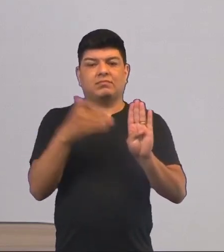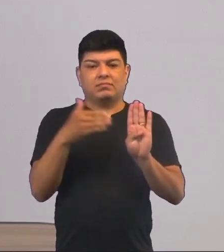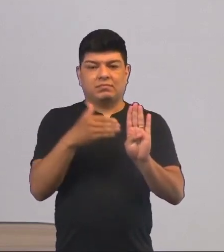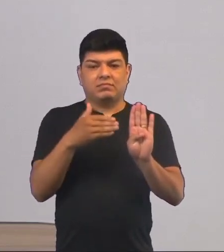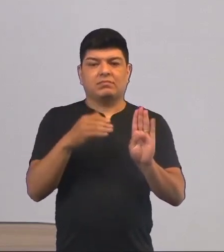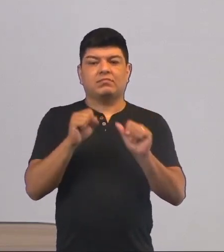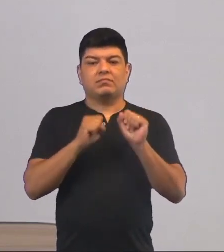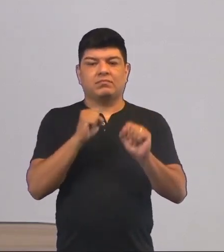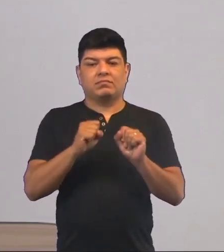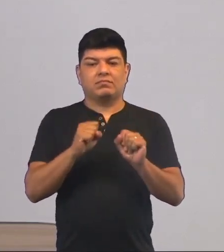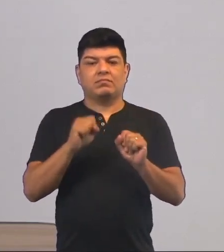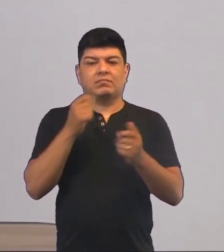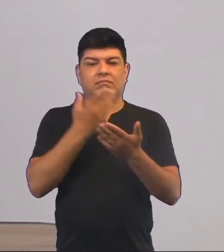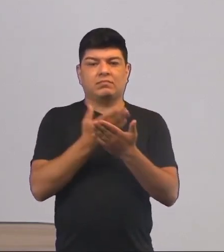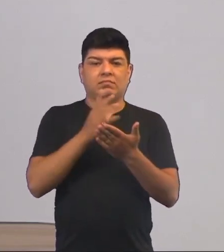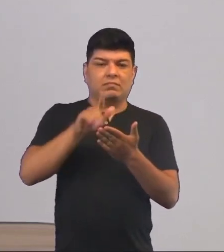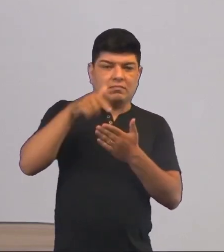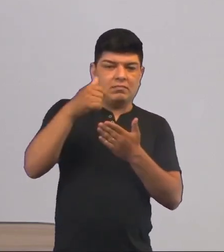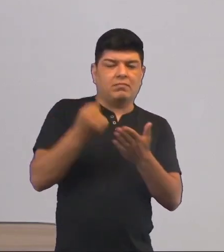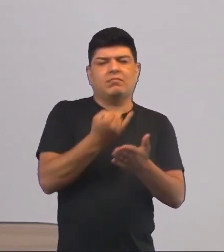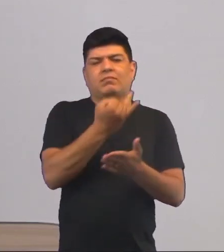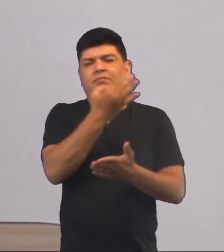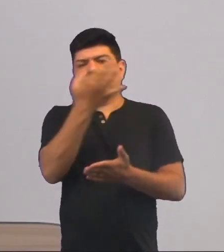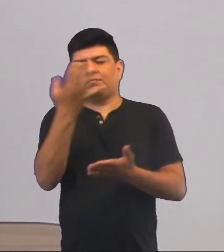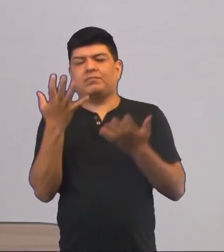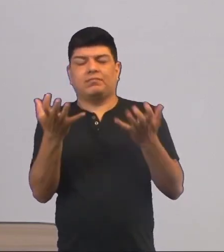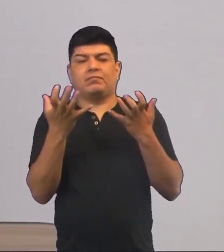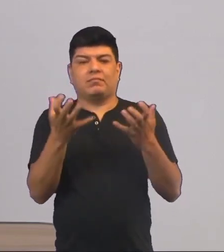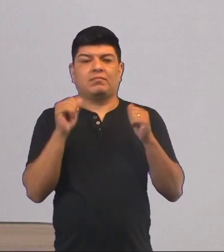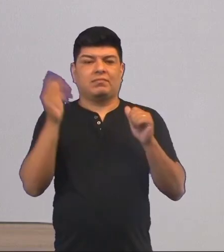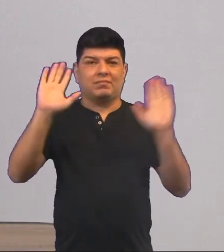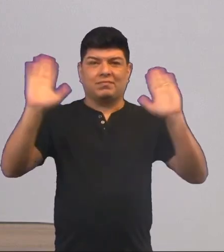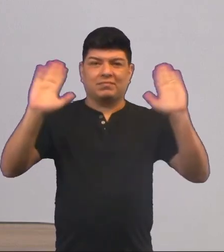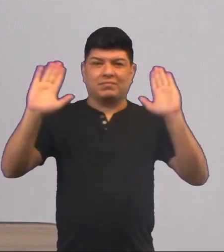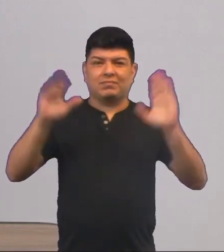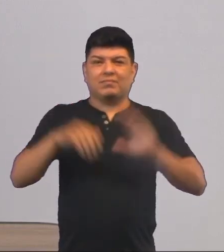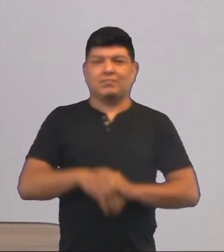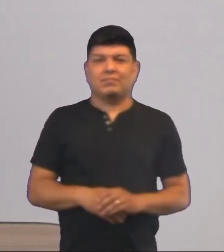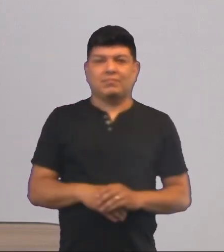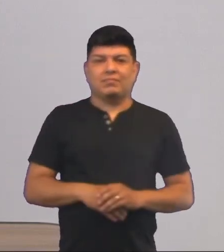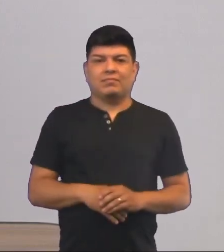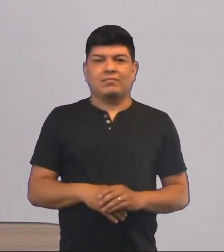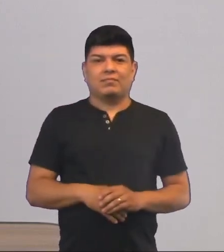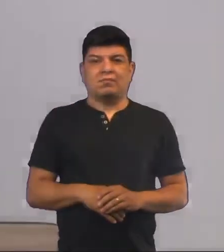Eduque. Nela você pode rever essas aulas quantas vezes você desejar. Até mais!